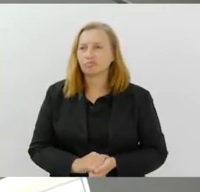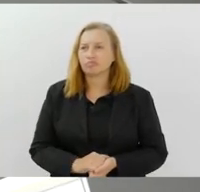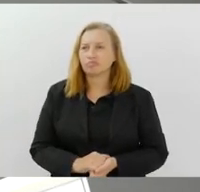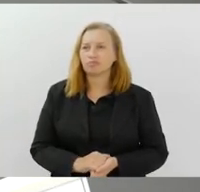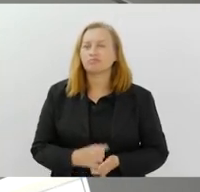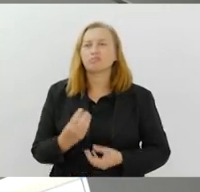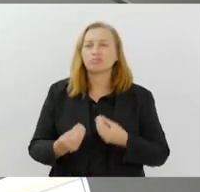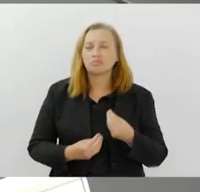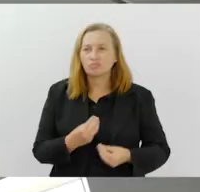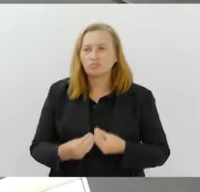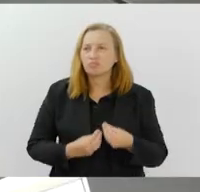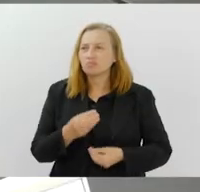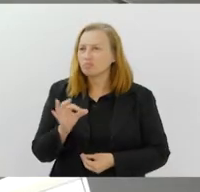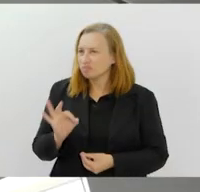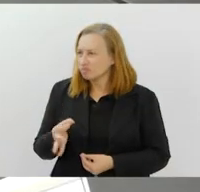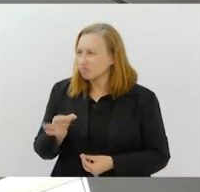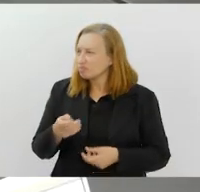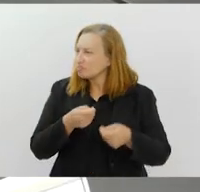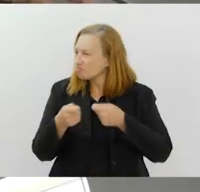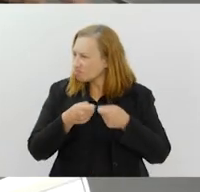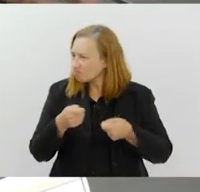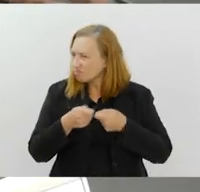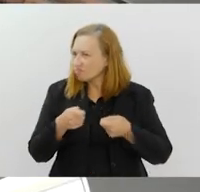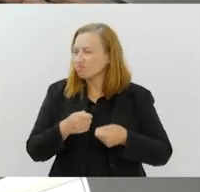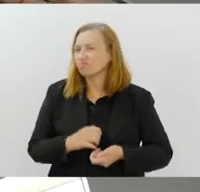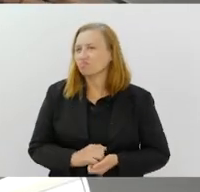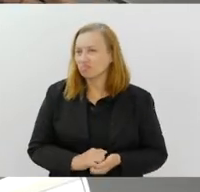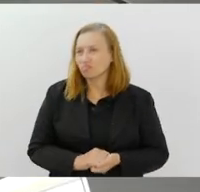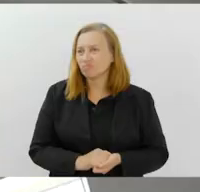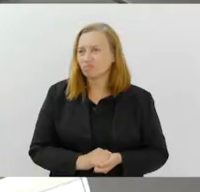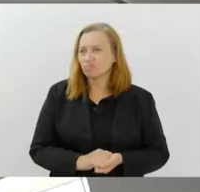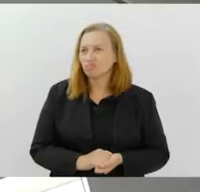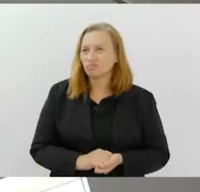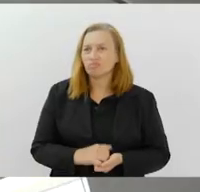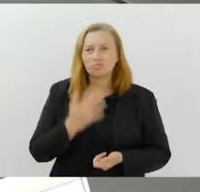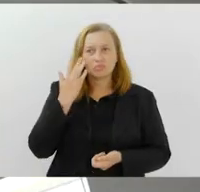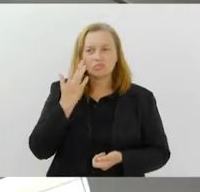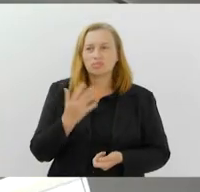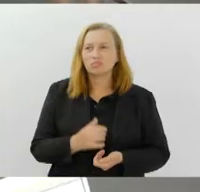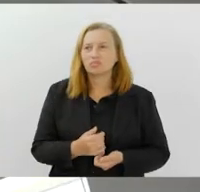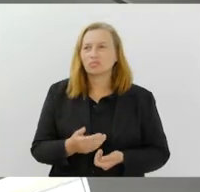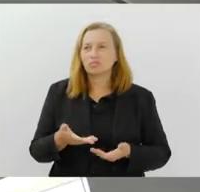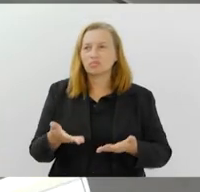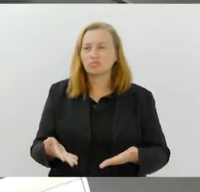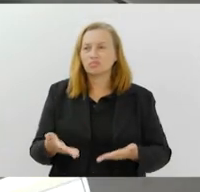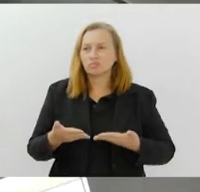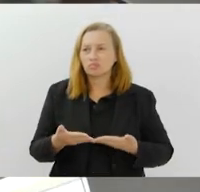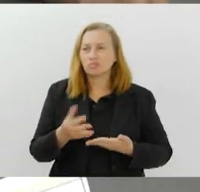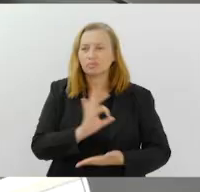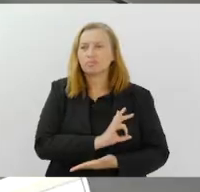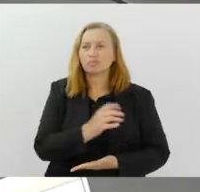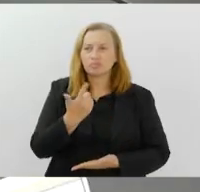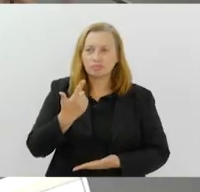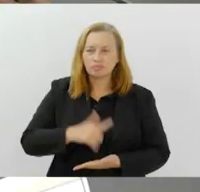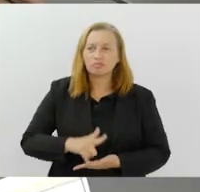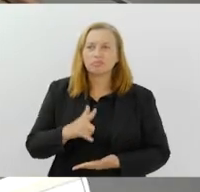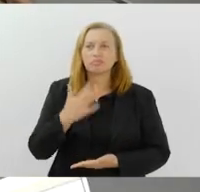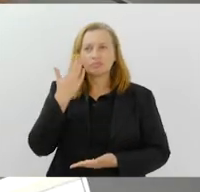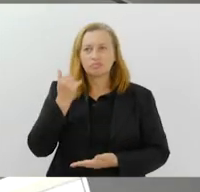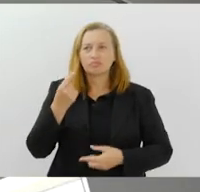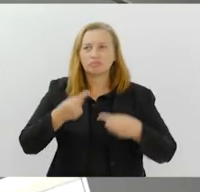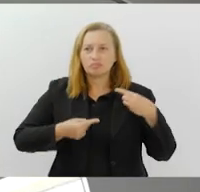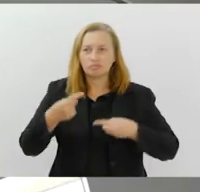como que nós de fato ter um controle mínimo eu acho que daqui a pouco a gente vai ter que chamar a polícia de novo para causa desse debate Então acho